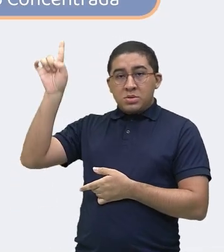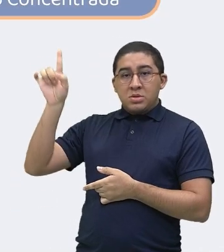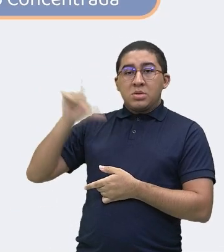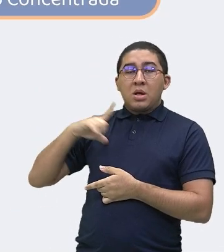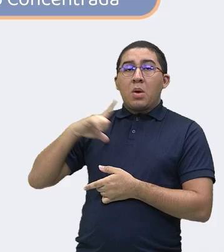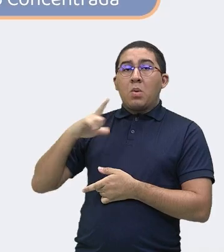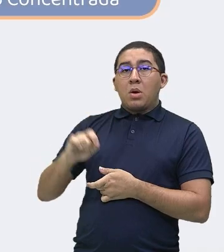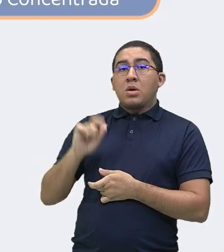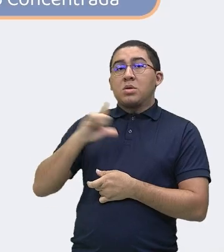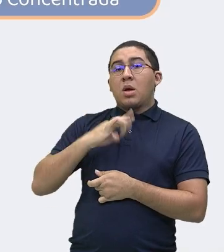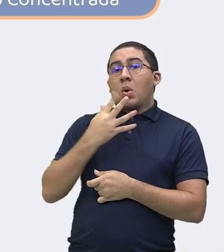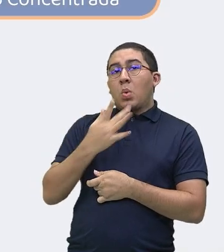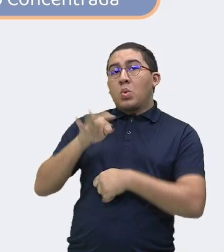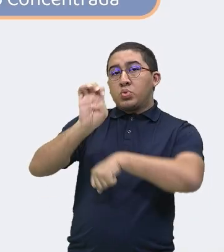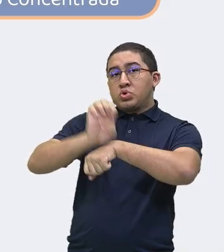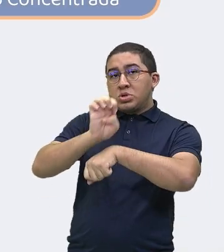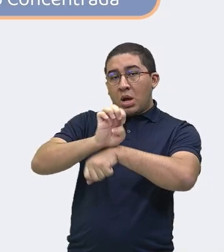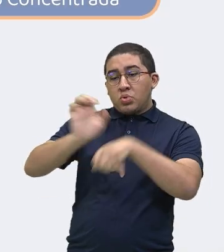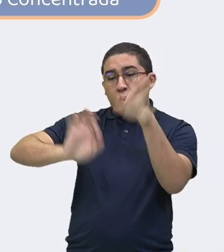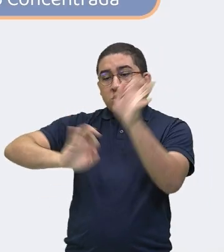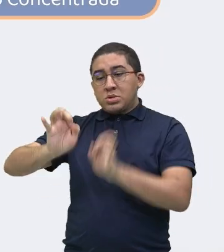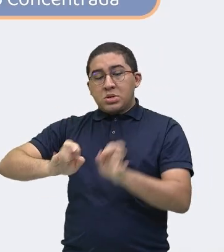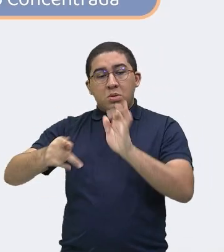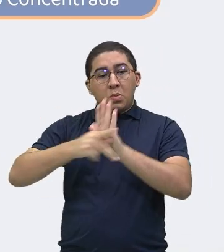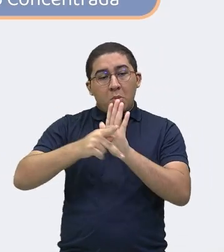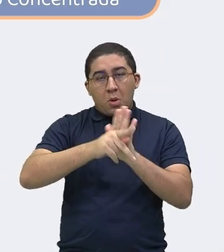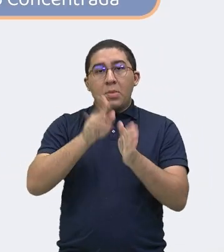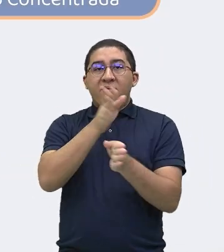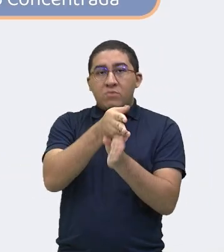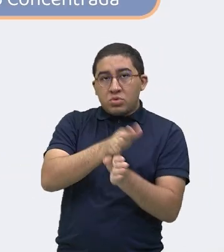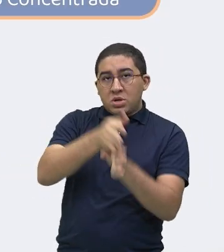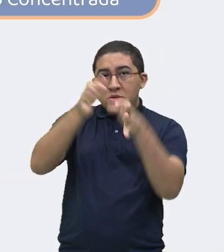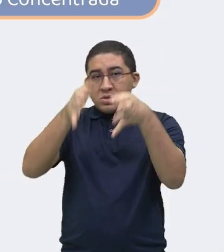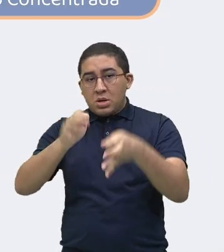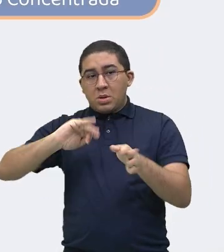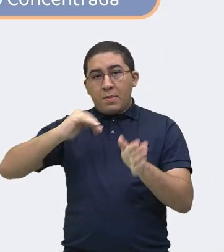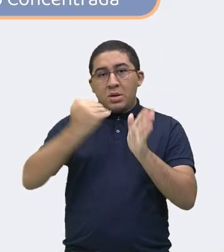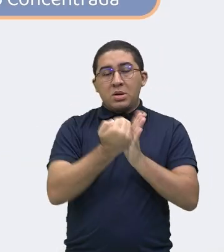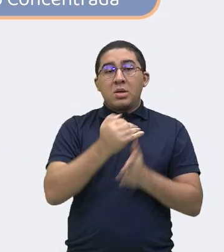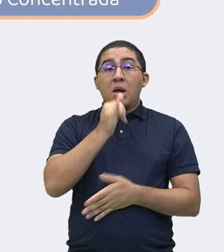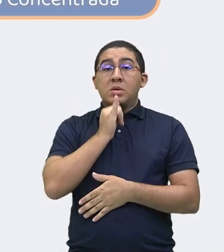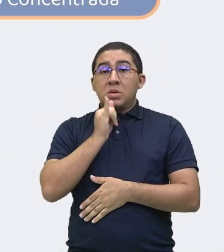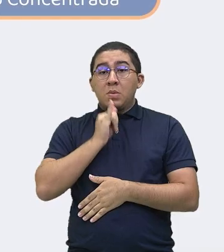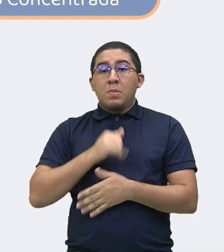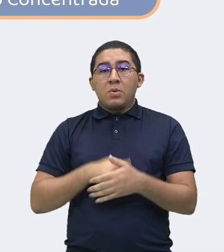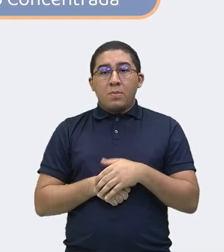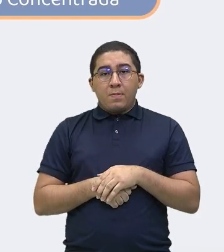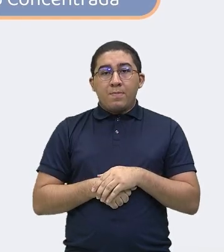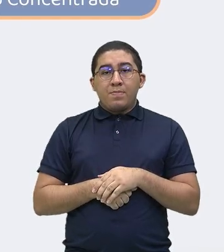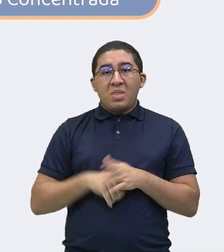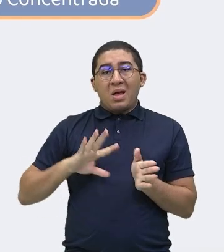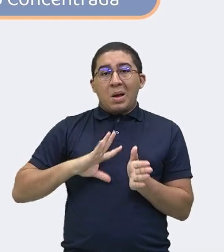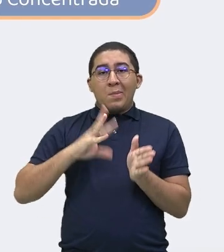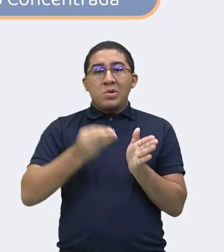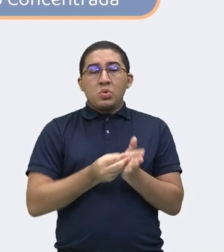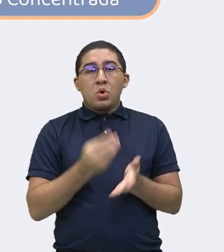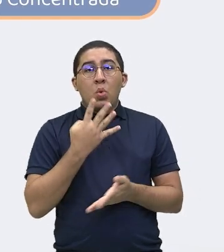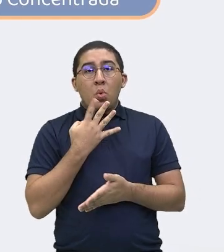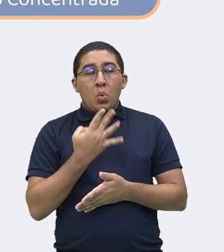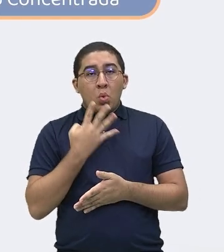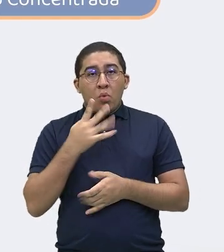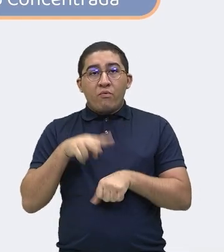respeitados e inseridos em cada uma dessas regiões, né? Por exemplo, aí a região amazônica, que está em verde,